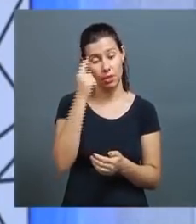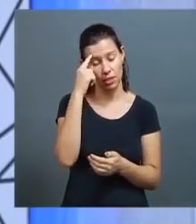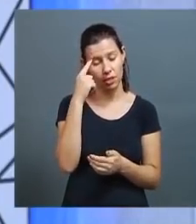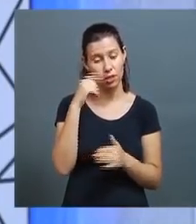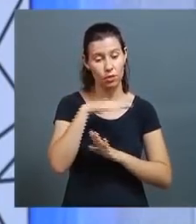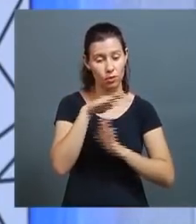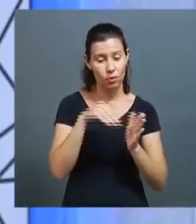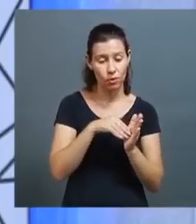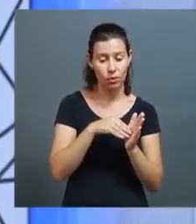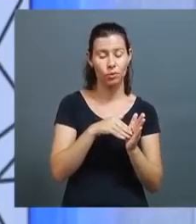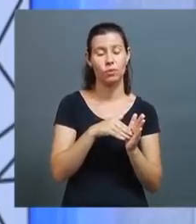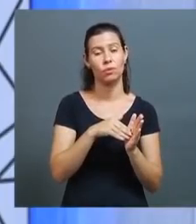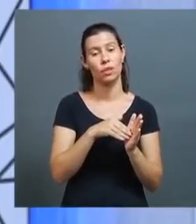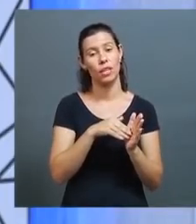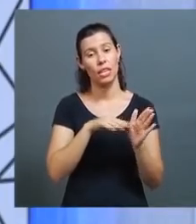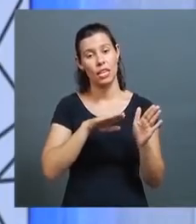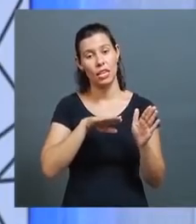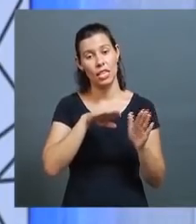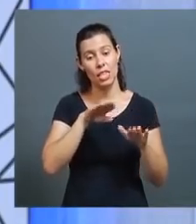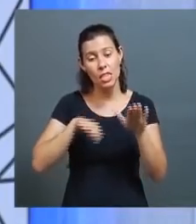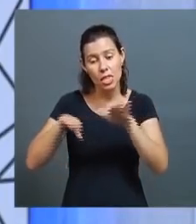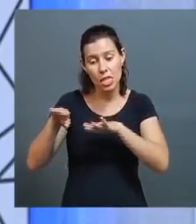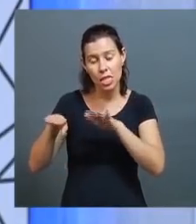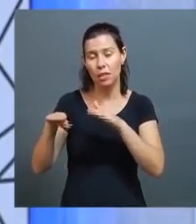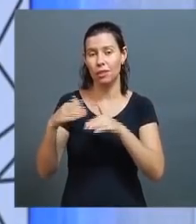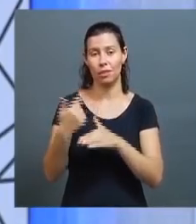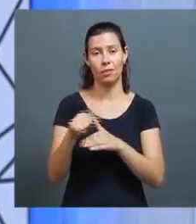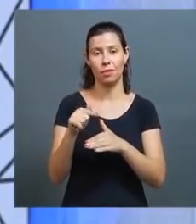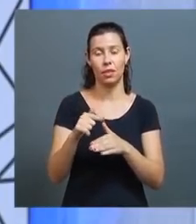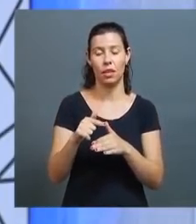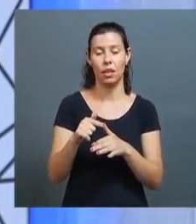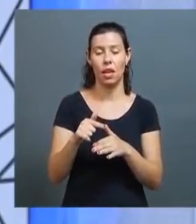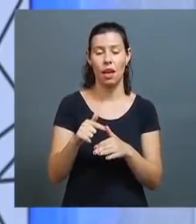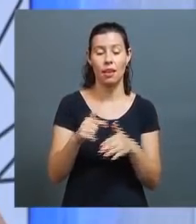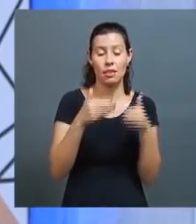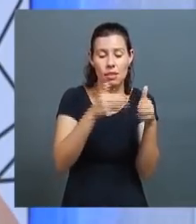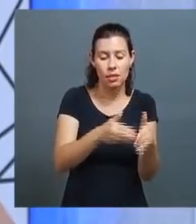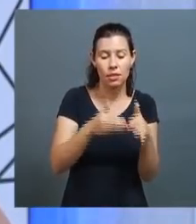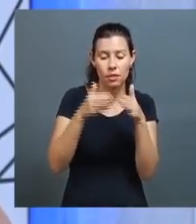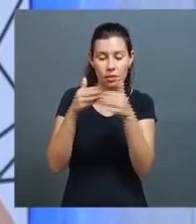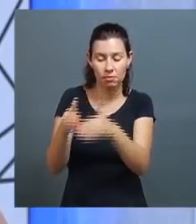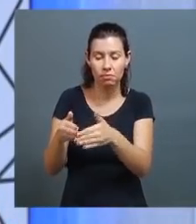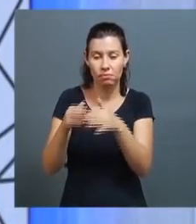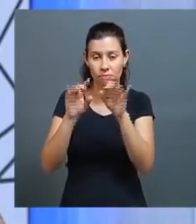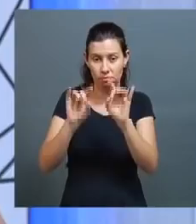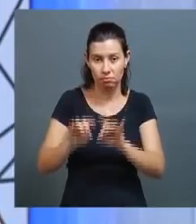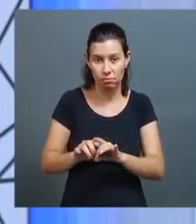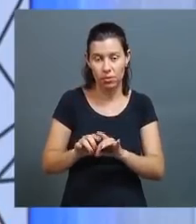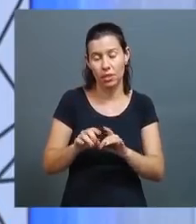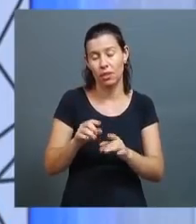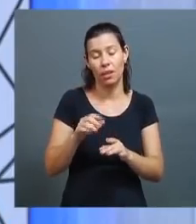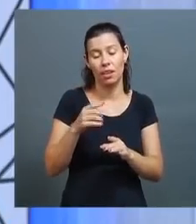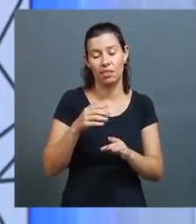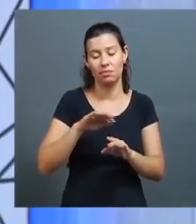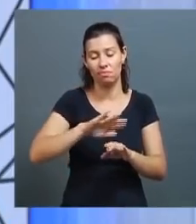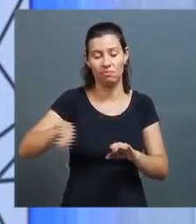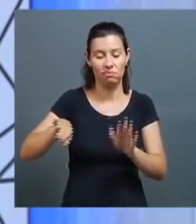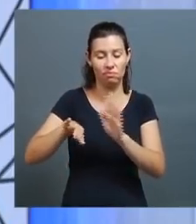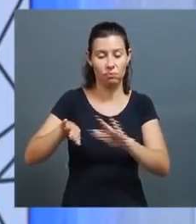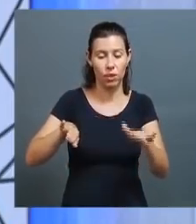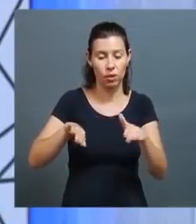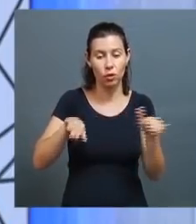de aprendizagem. Ela desconsidera essas especificidades. E aí ela determina um ritmo de